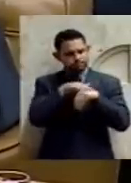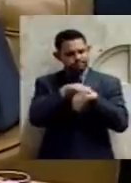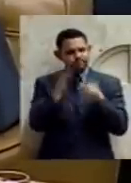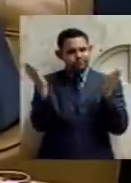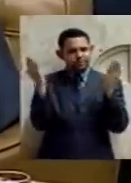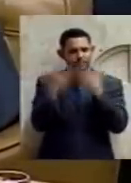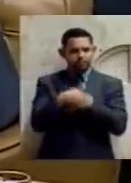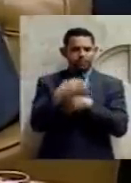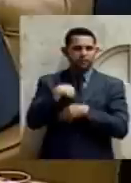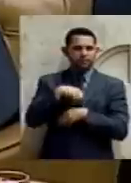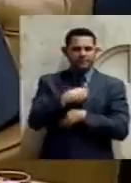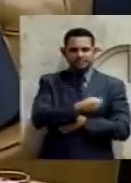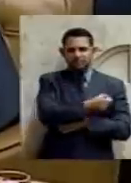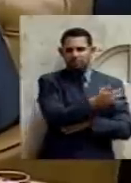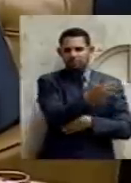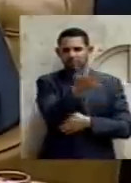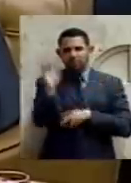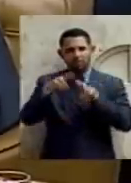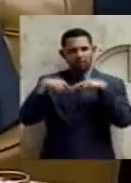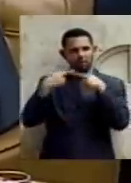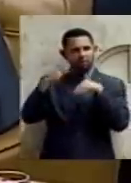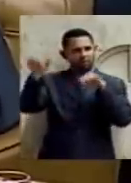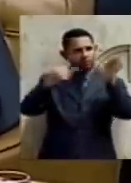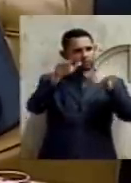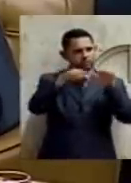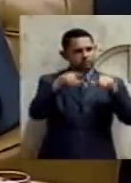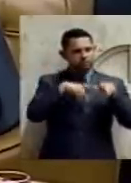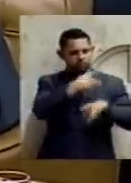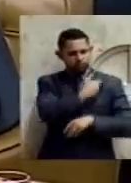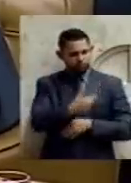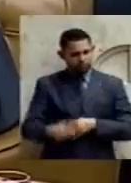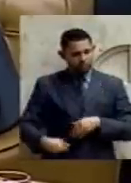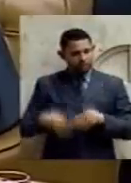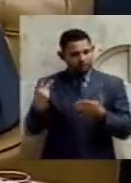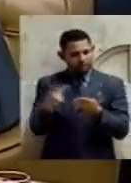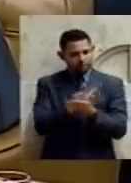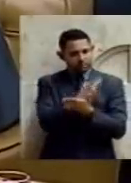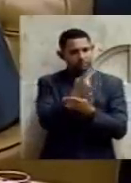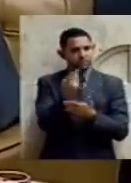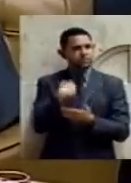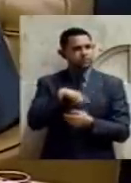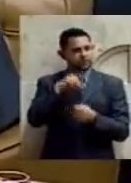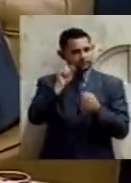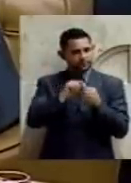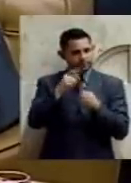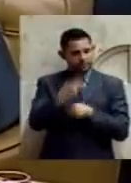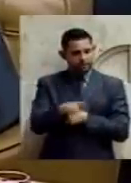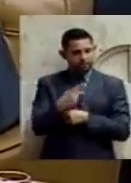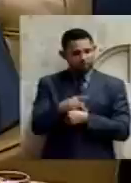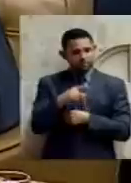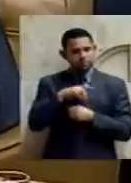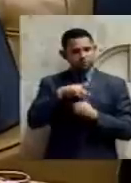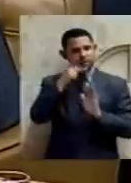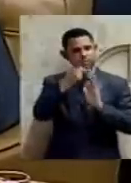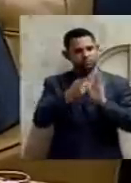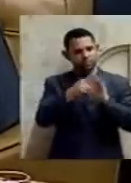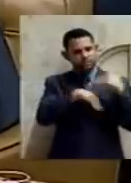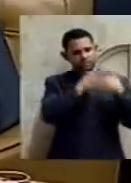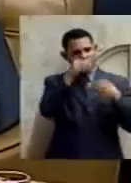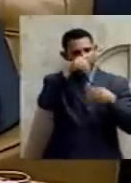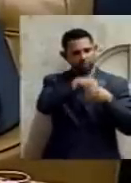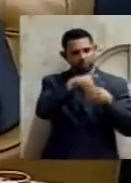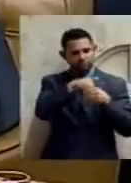comprovam as inúmeras audiências públicas realizadas e os diversos amici curiae admitidos em processos perante a